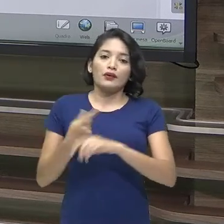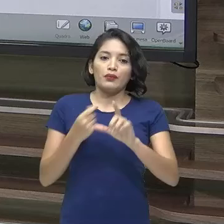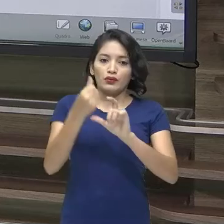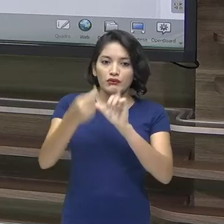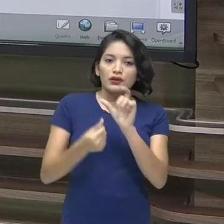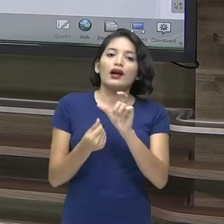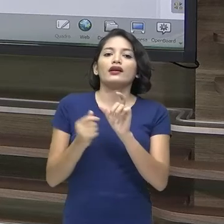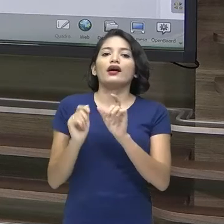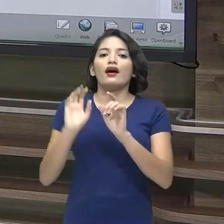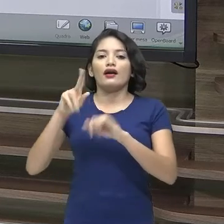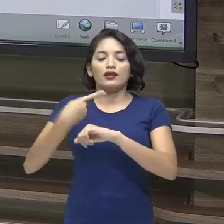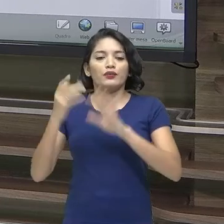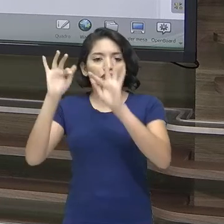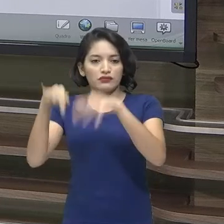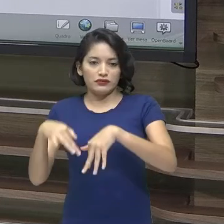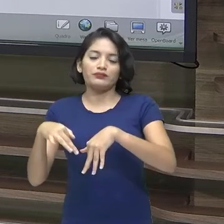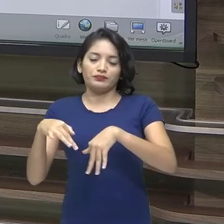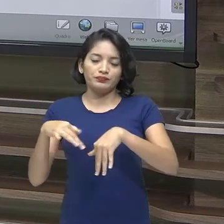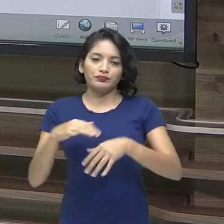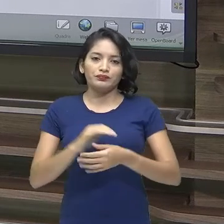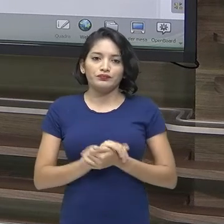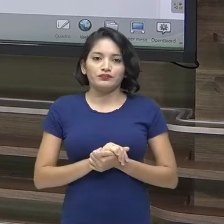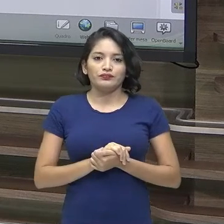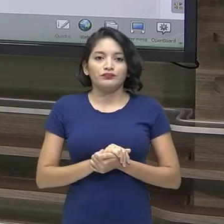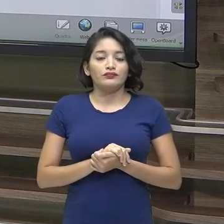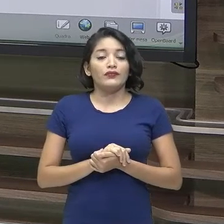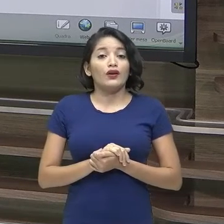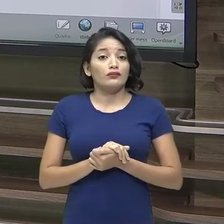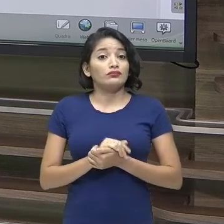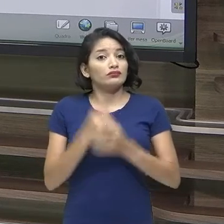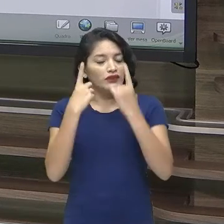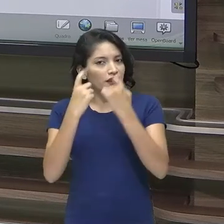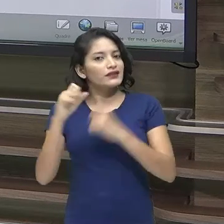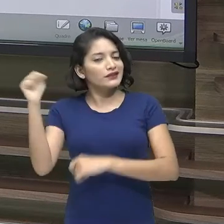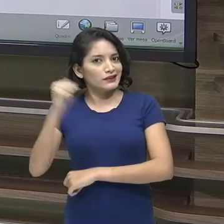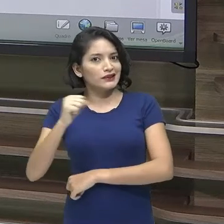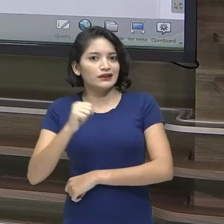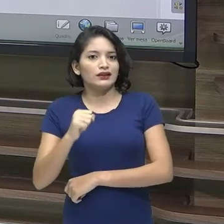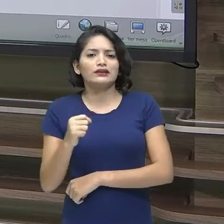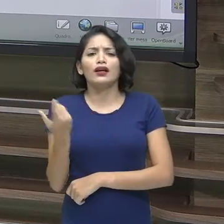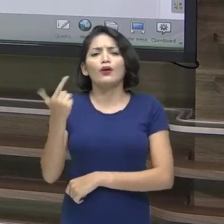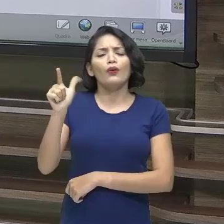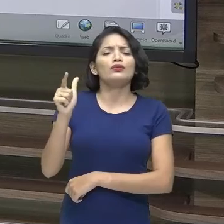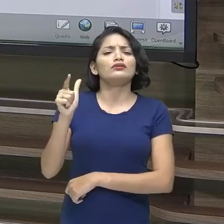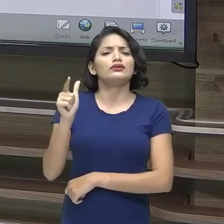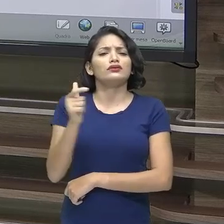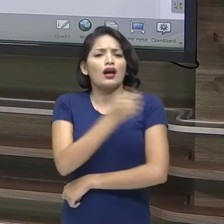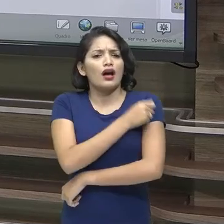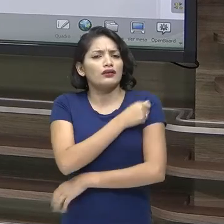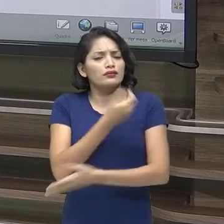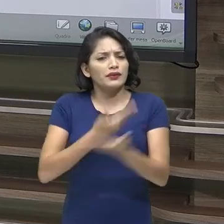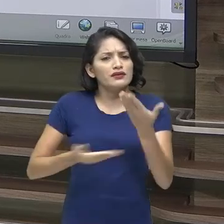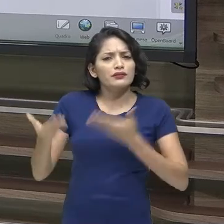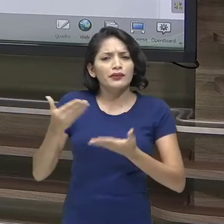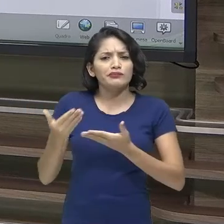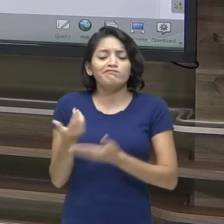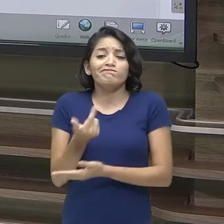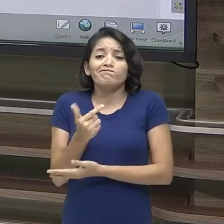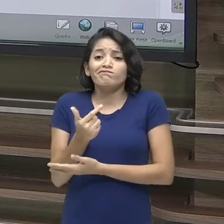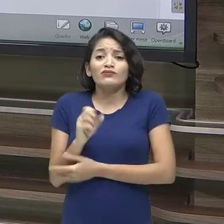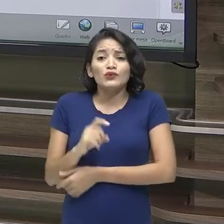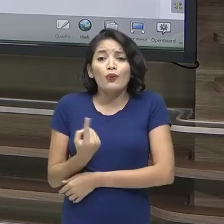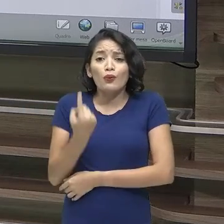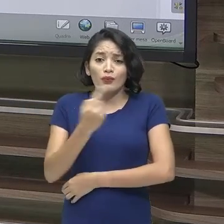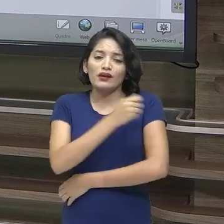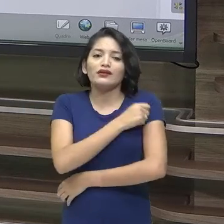Muito bacana, pegou um resumo aí interessante da nossa aula. Exatamente. Tem mais alguém que participou? Ah, não tenho, só a